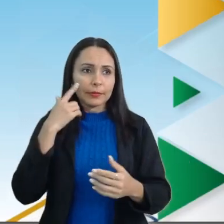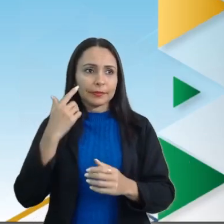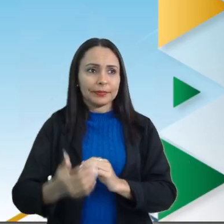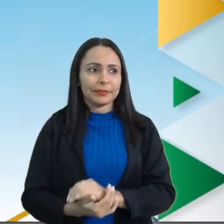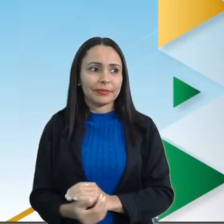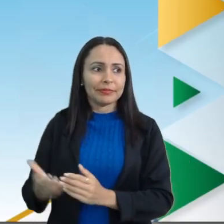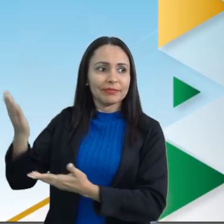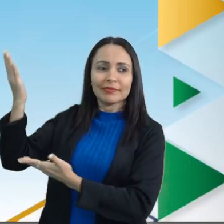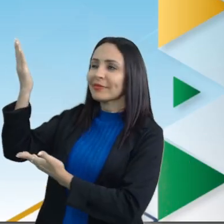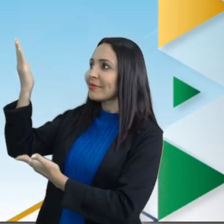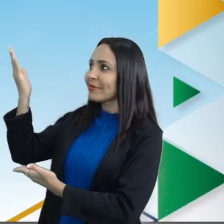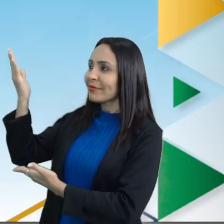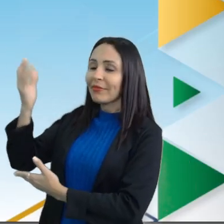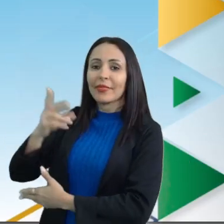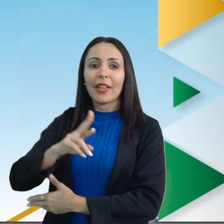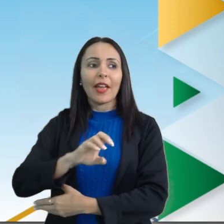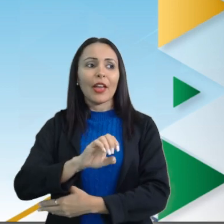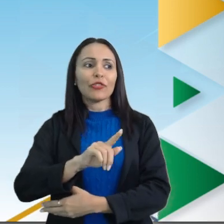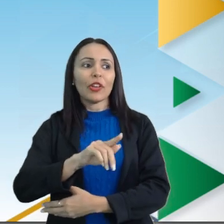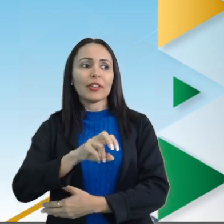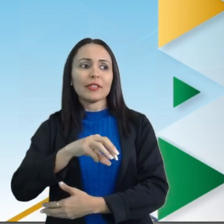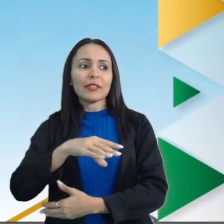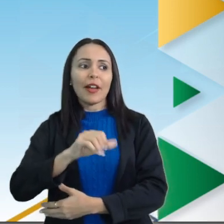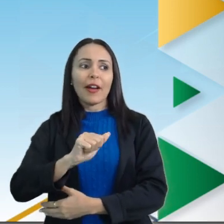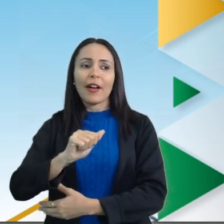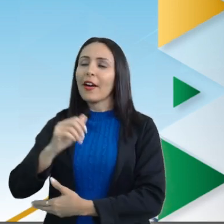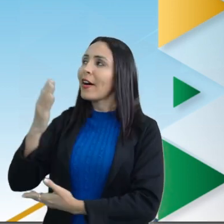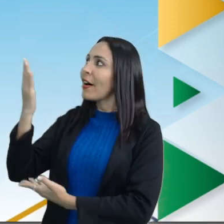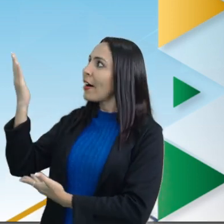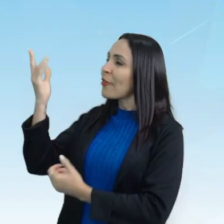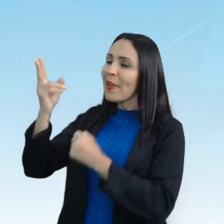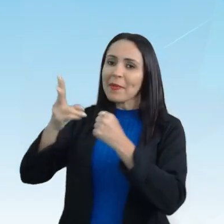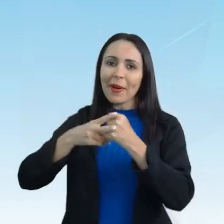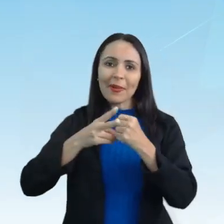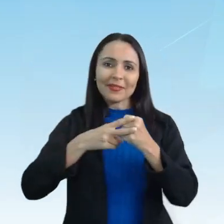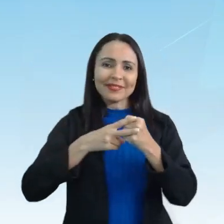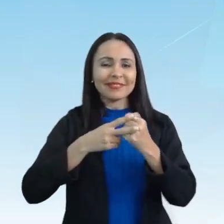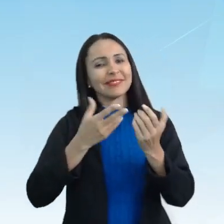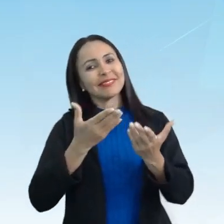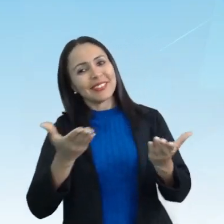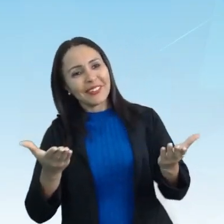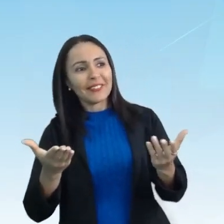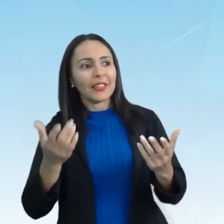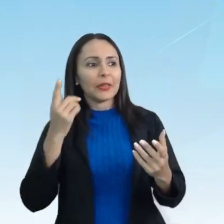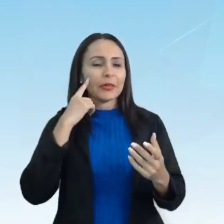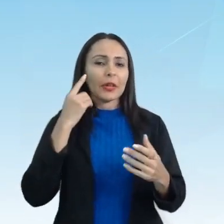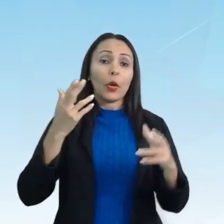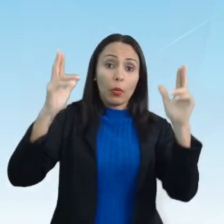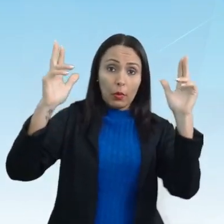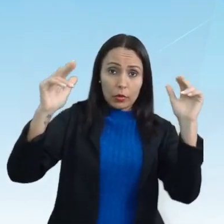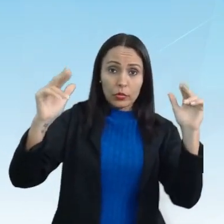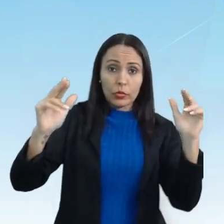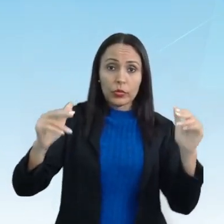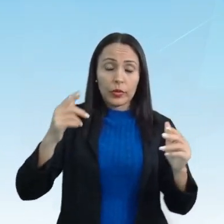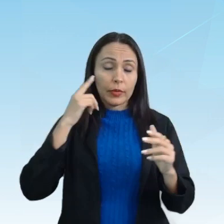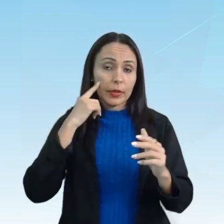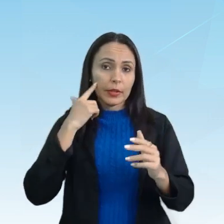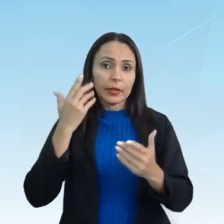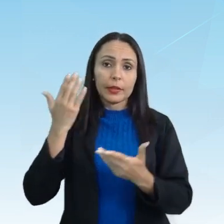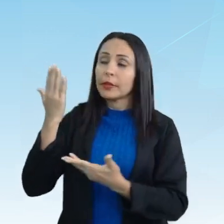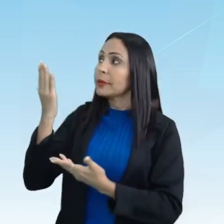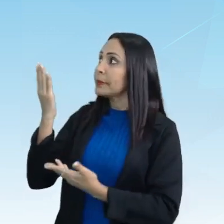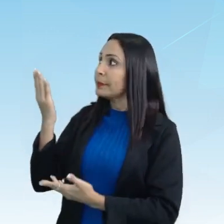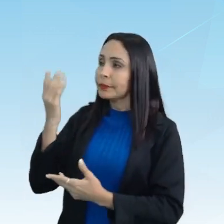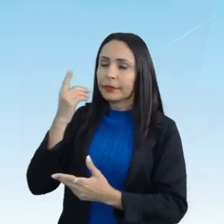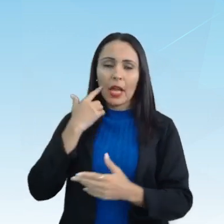como há na tela, regência verbal. É isso aí. Vamos conhecer este assunto, regência verbal,